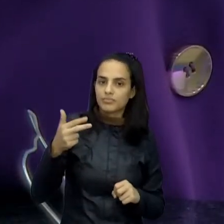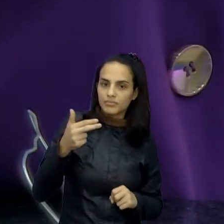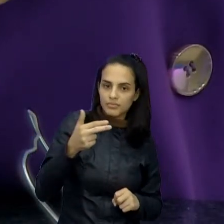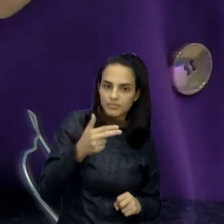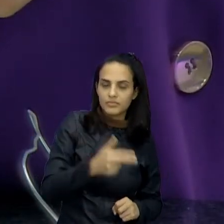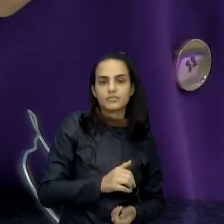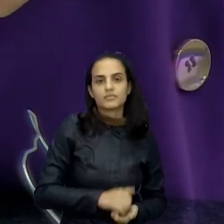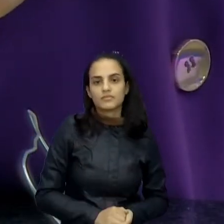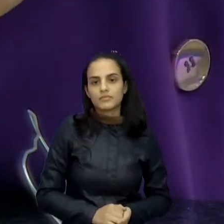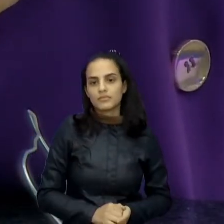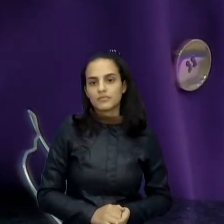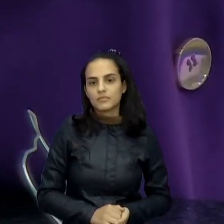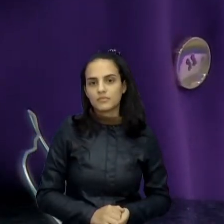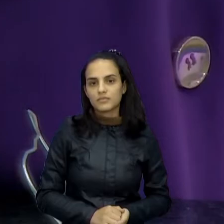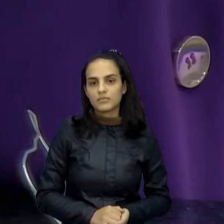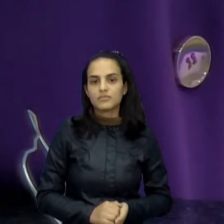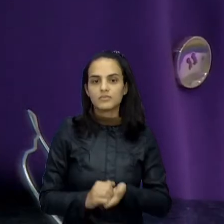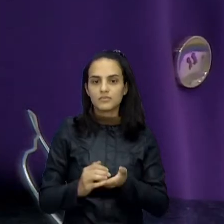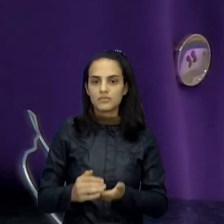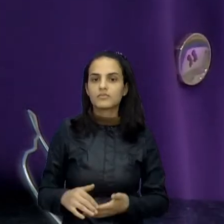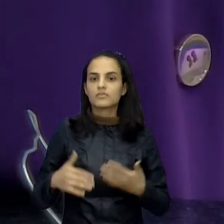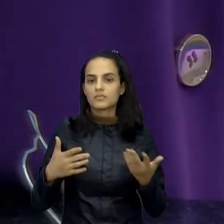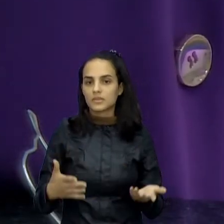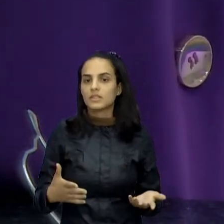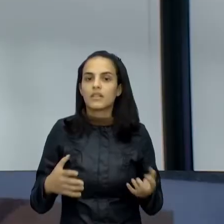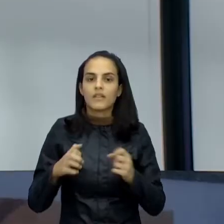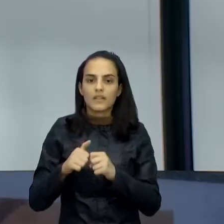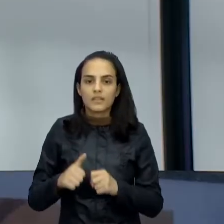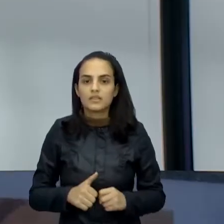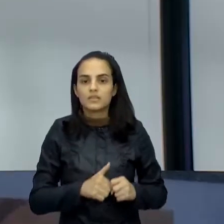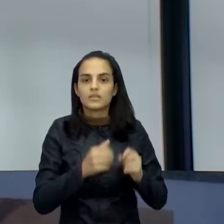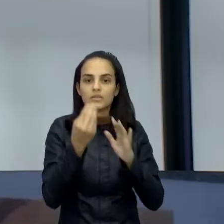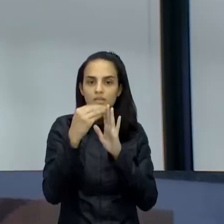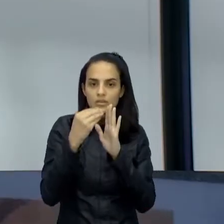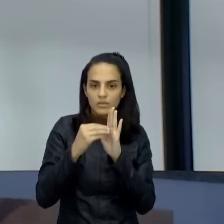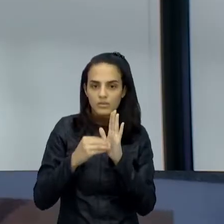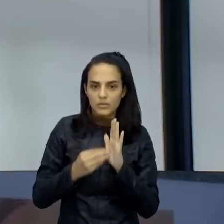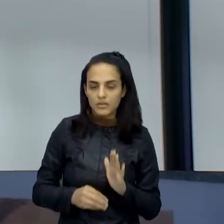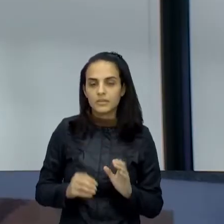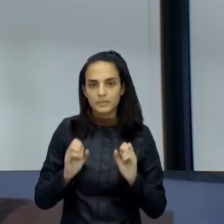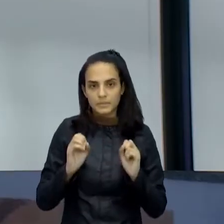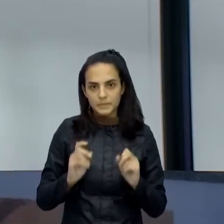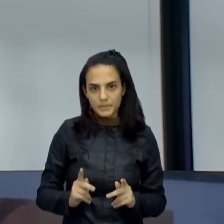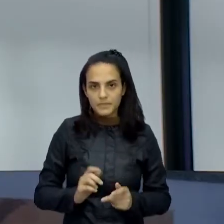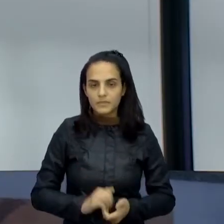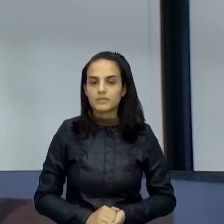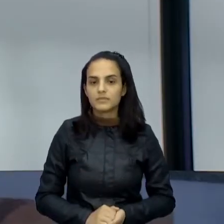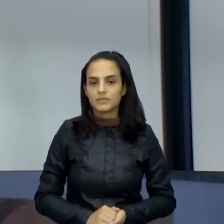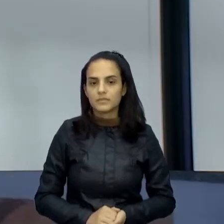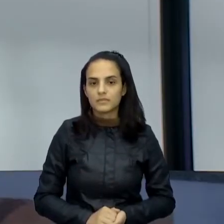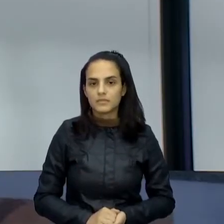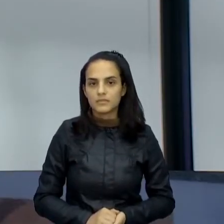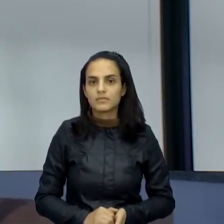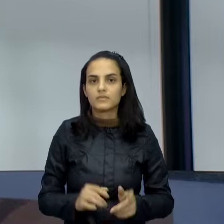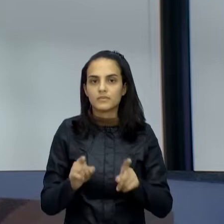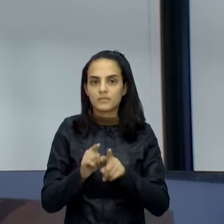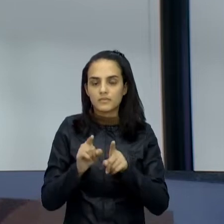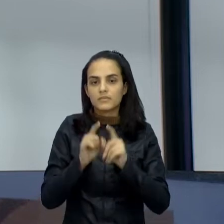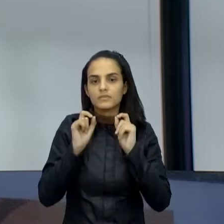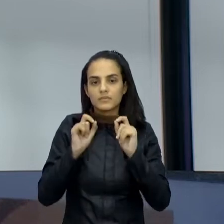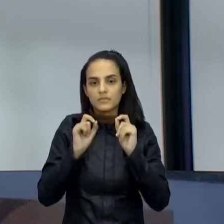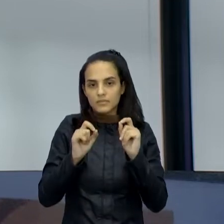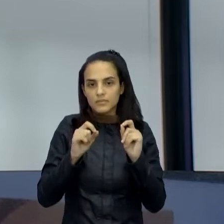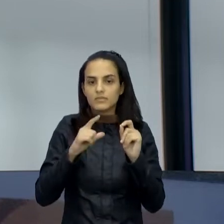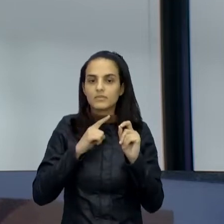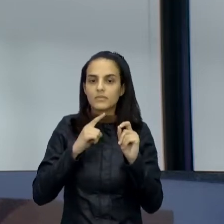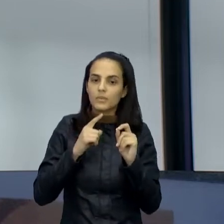tá vendo? Cortei e aqui vai ser onde a gente vai colocar o nosso combustível, tá bom? E aí, para facilitar, eu peguei um pouco